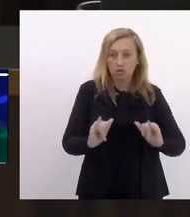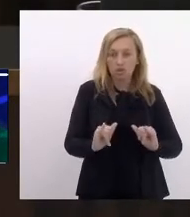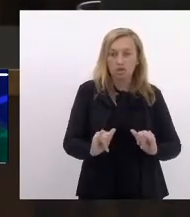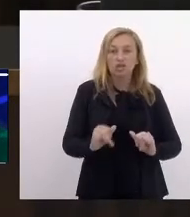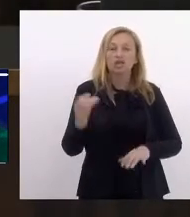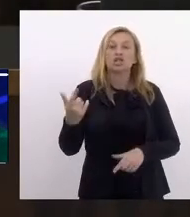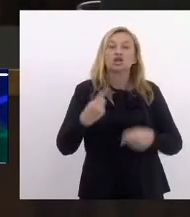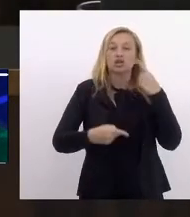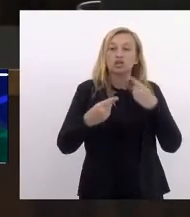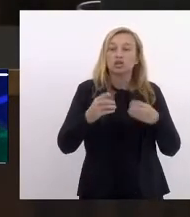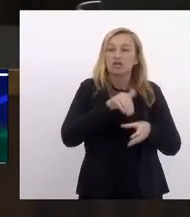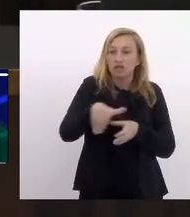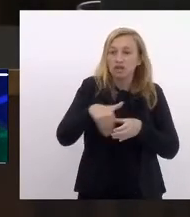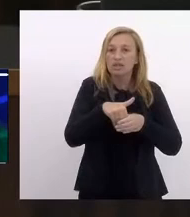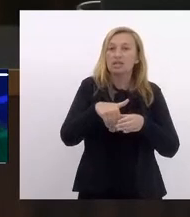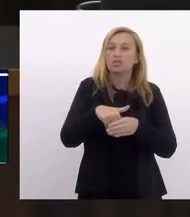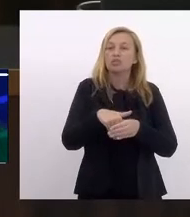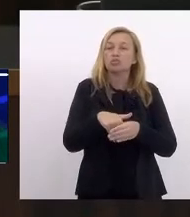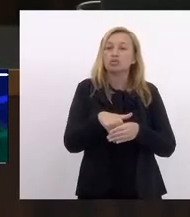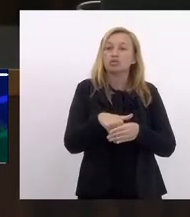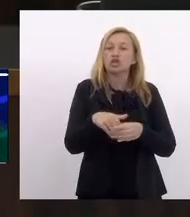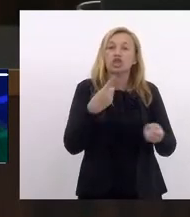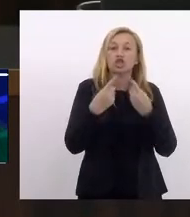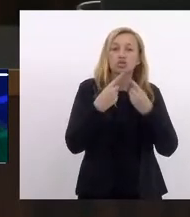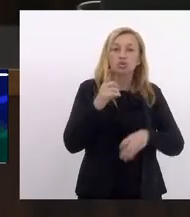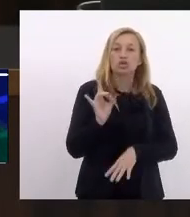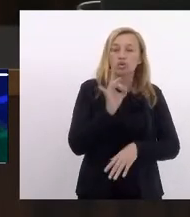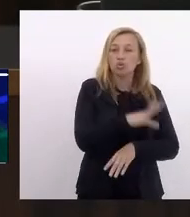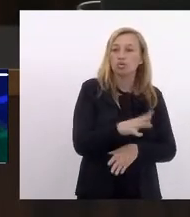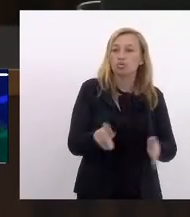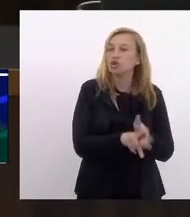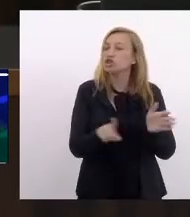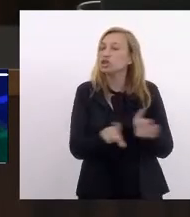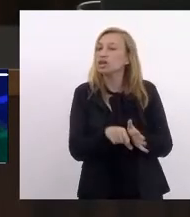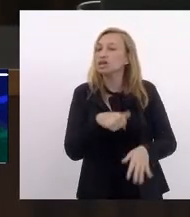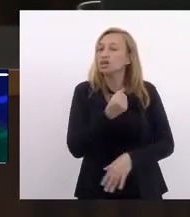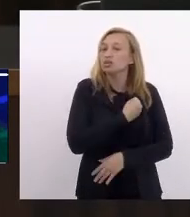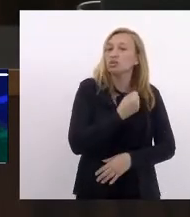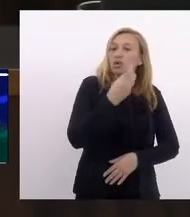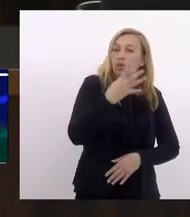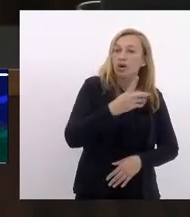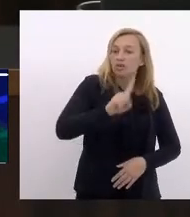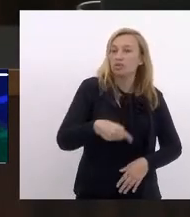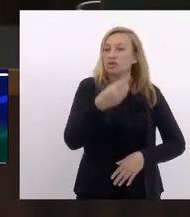regime de urgência, em votação, em discussão única, projeto de lei número